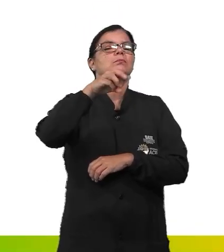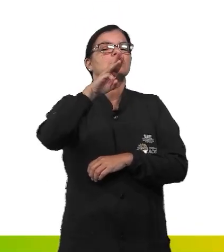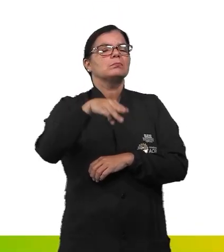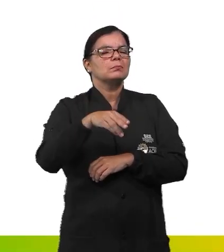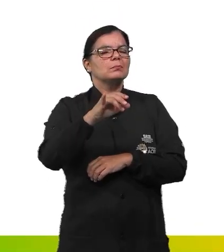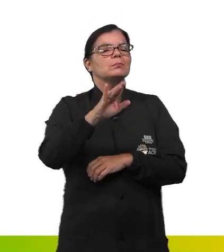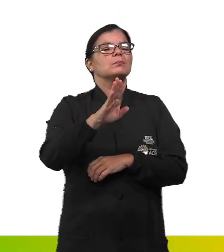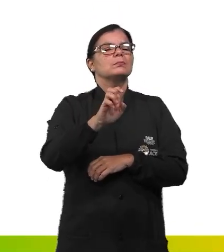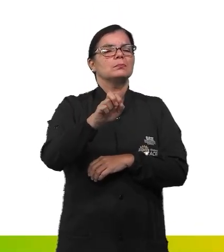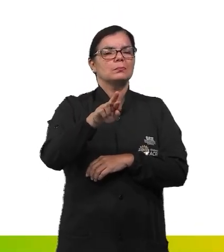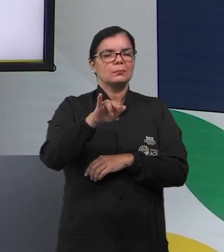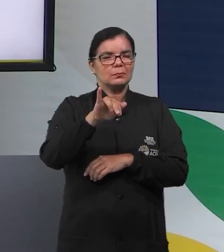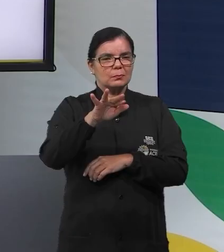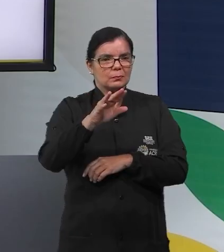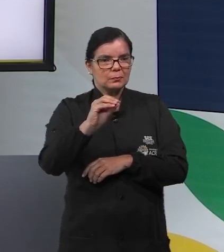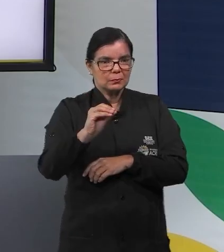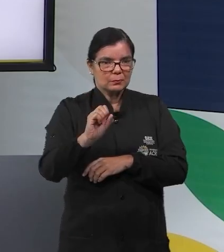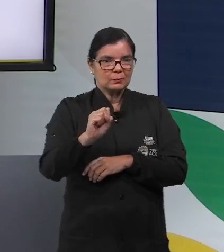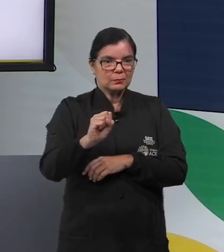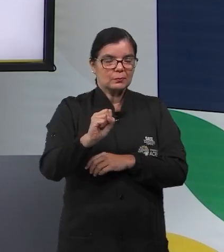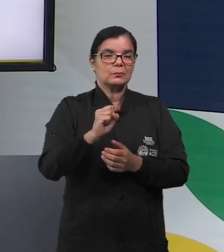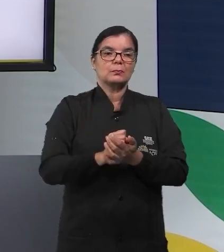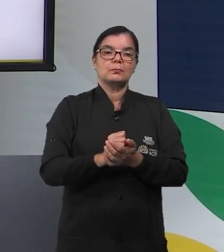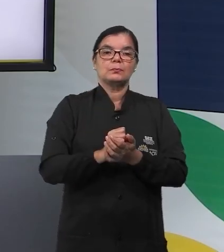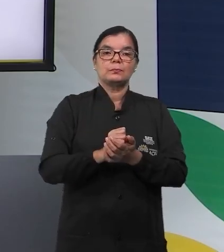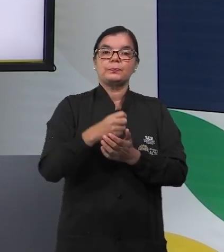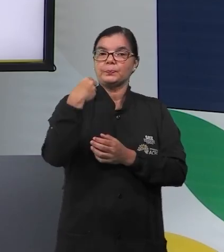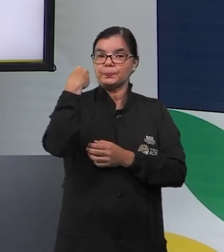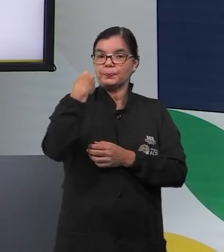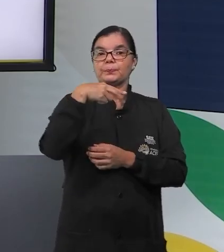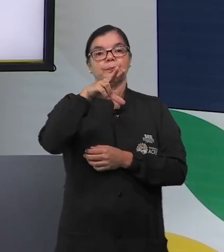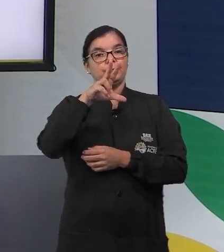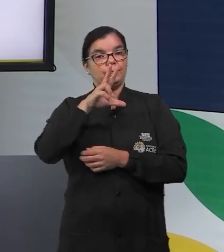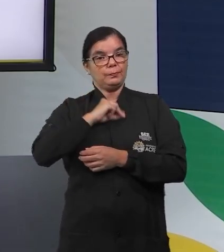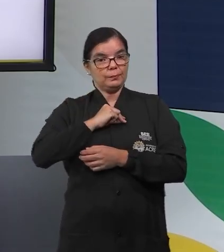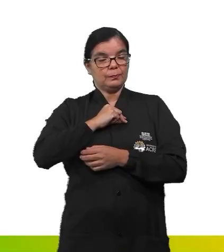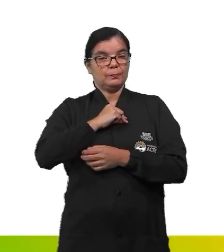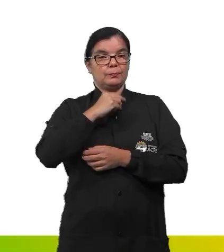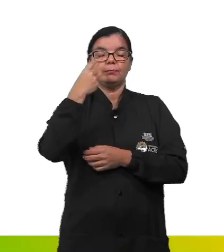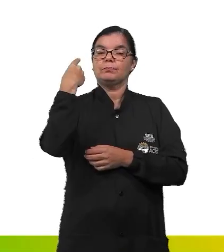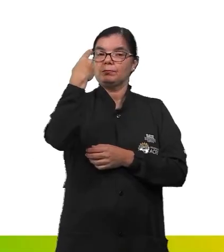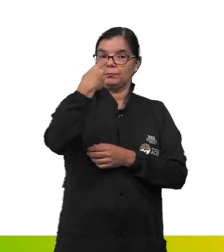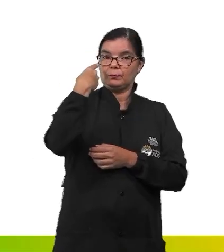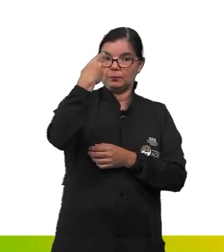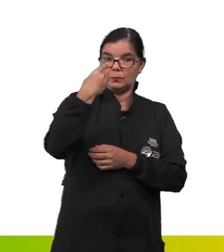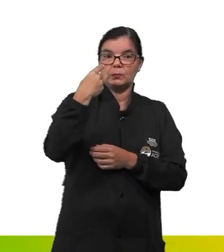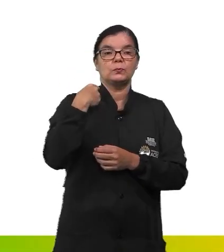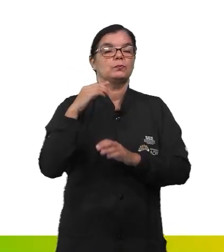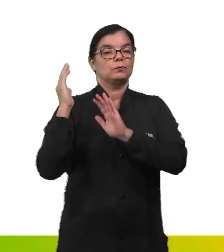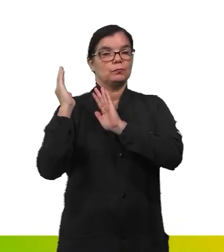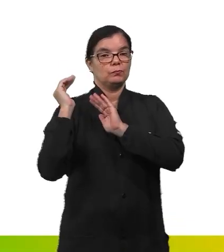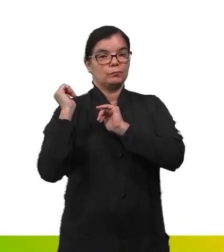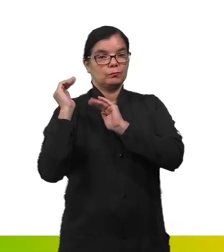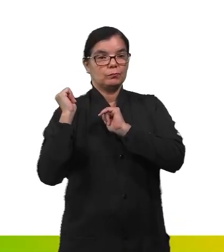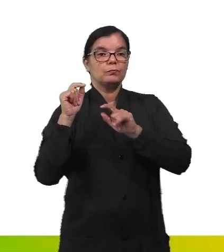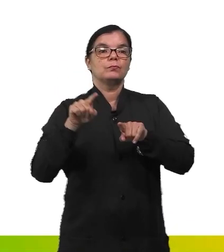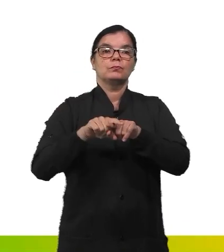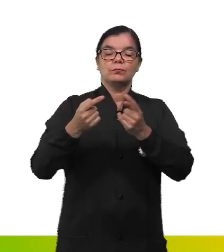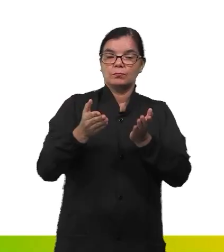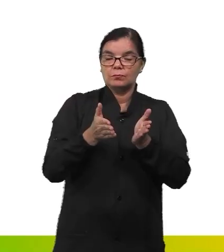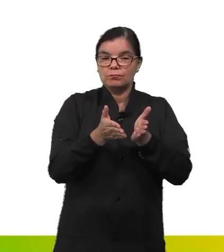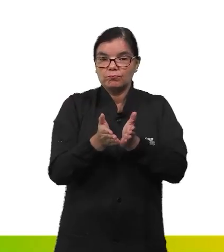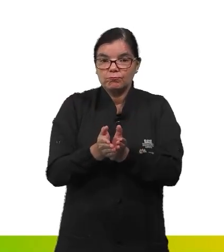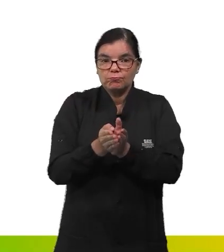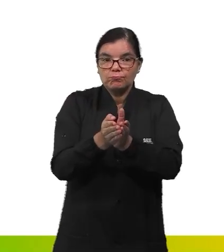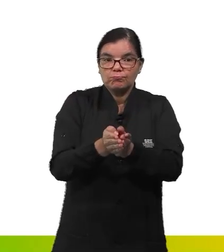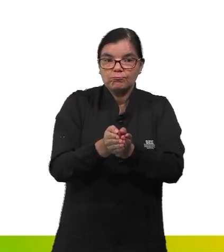reinos ibéricos, professor? Portugal e Espanha. Buscavam rotas alternativas